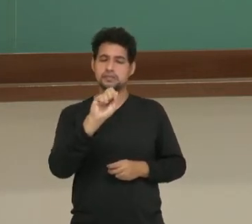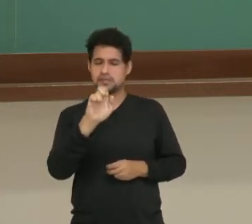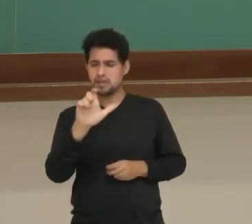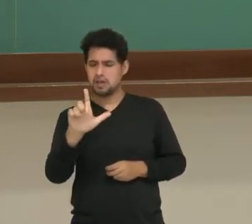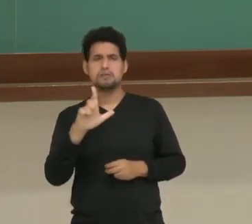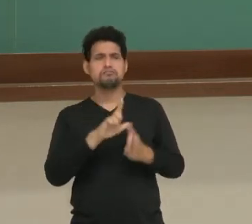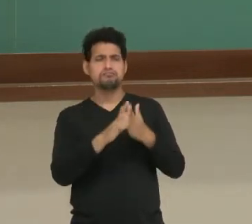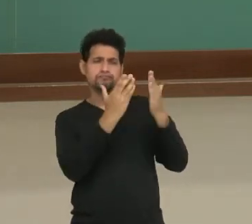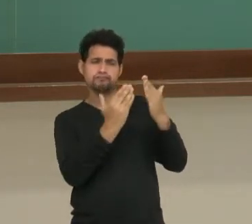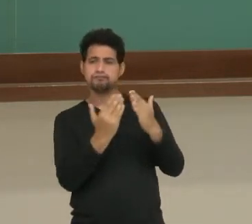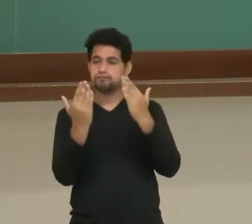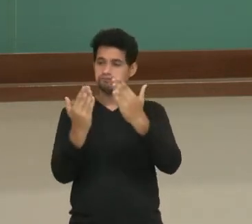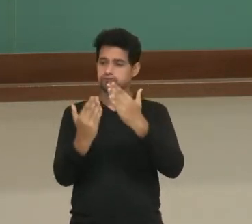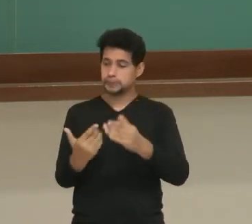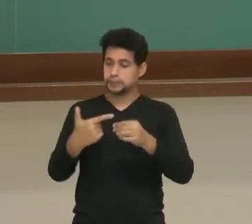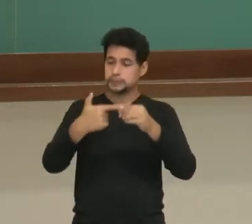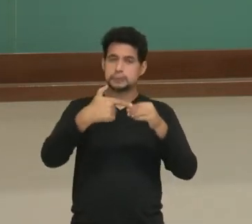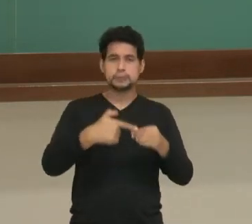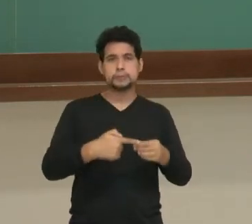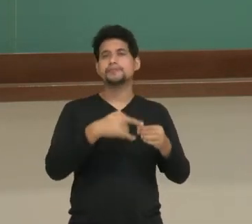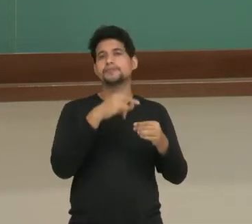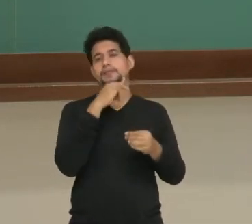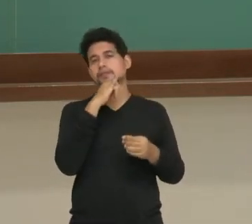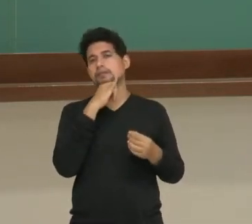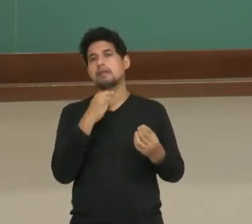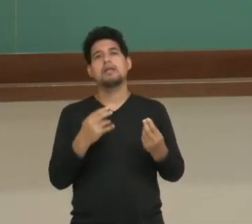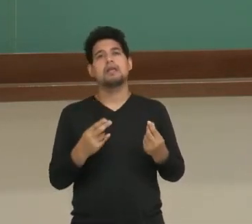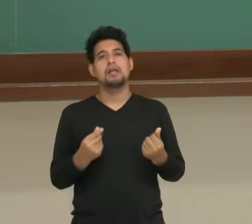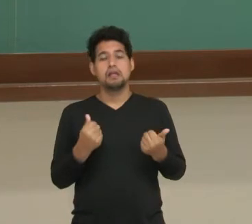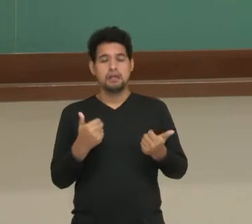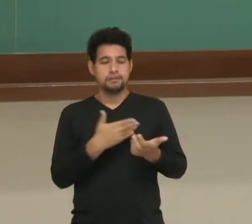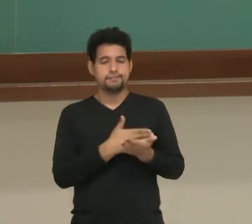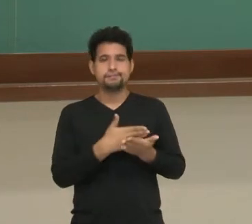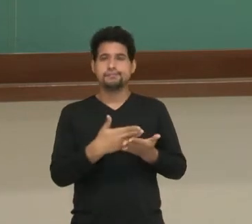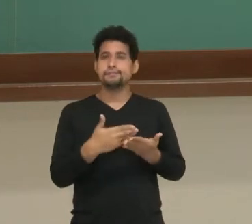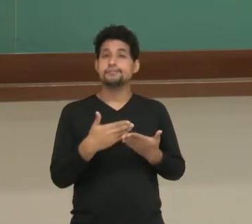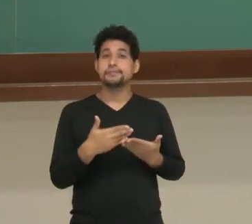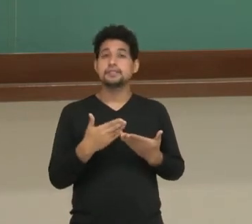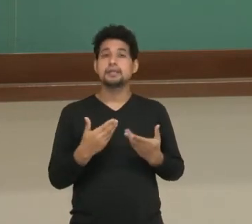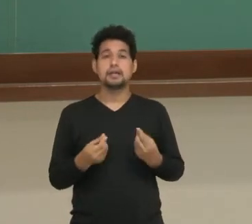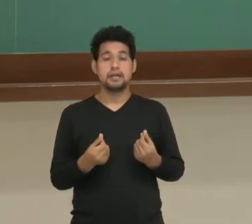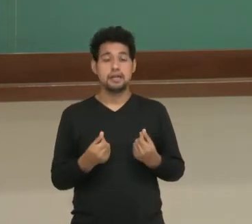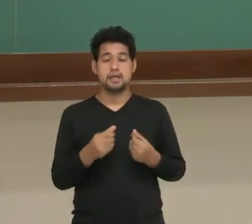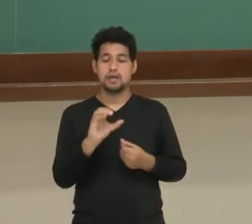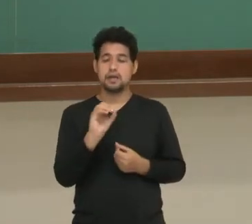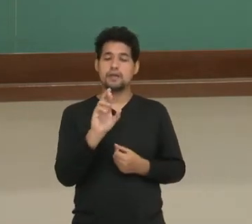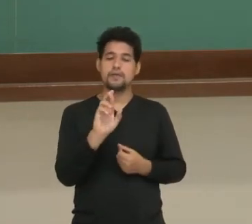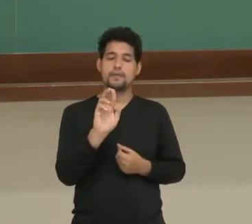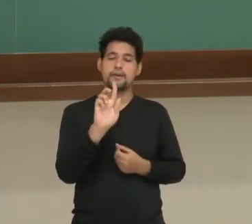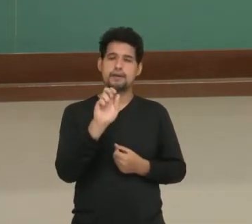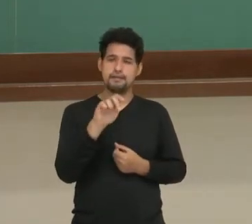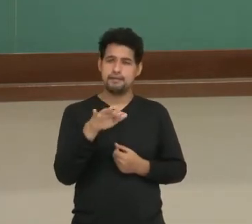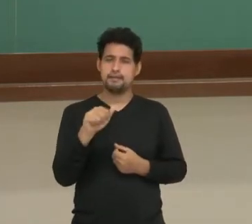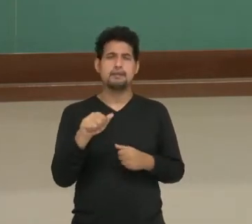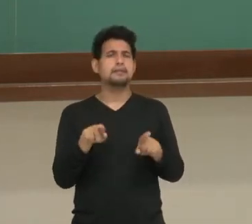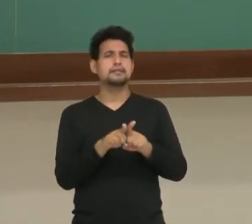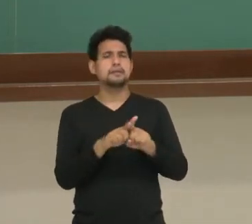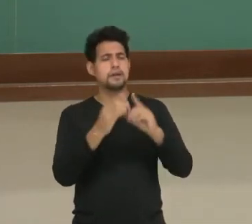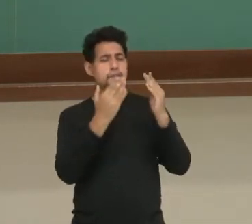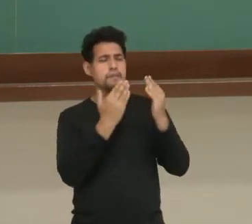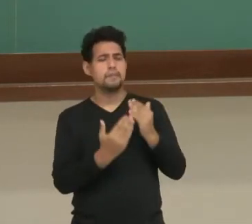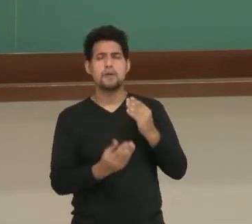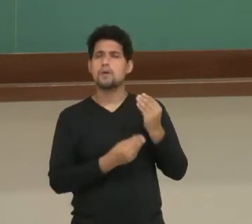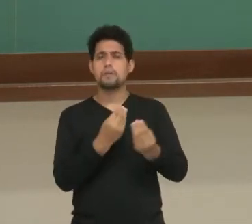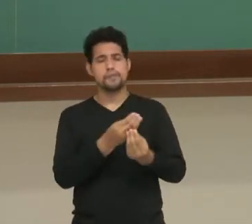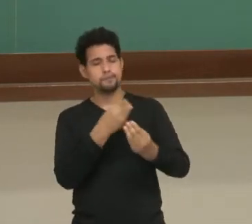entre combustíveis de origem orgânica e também associados a